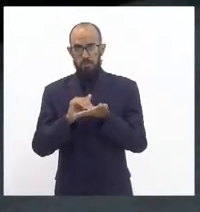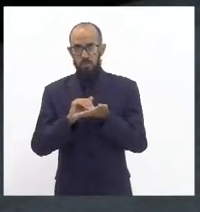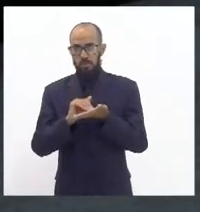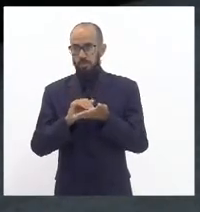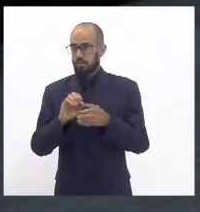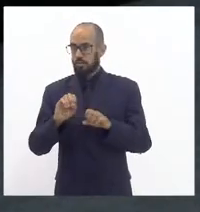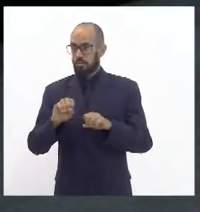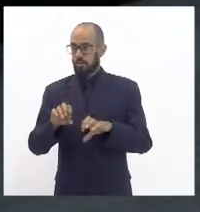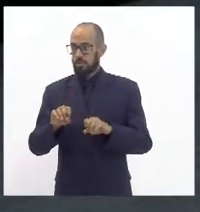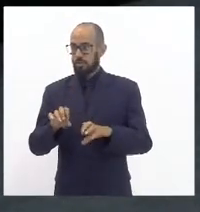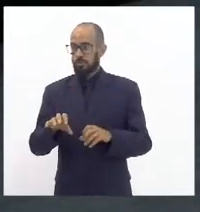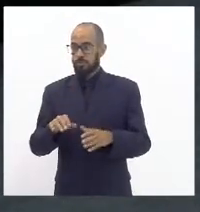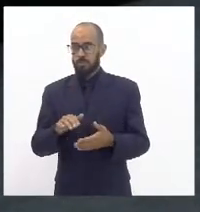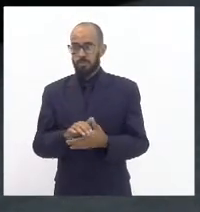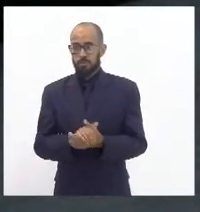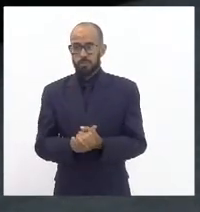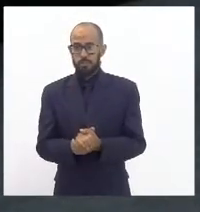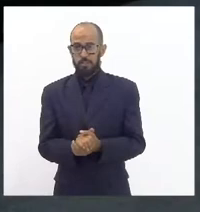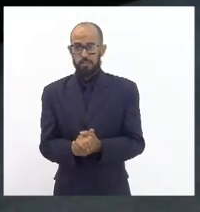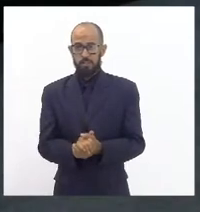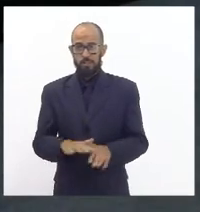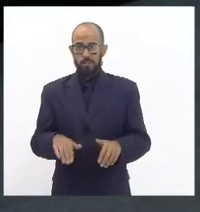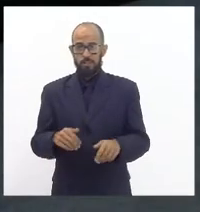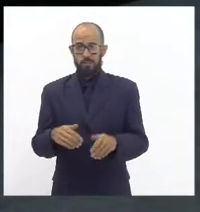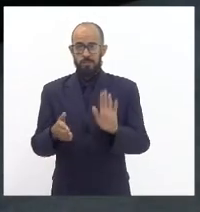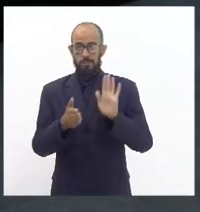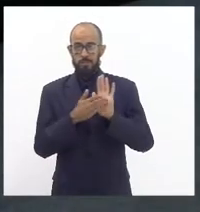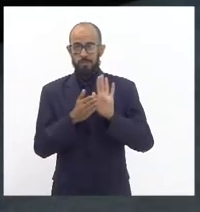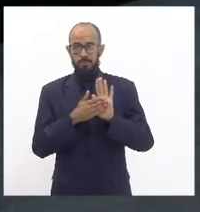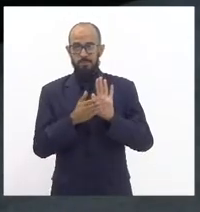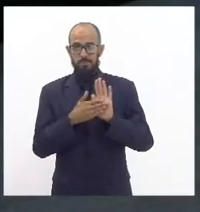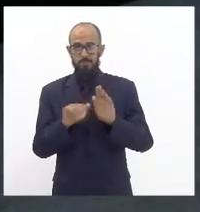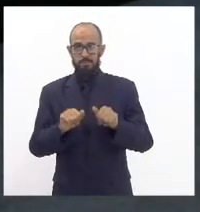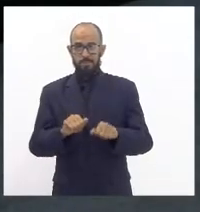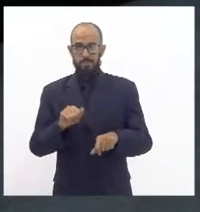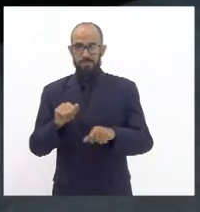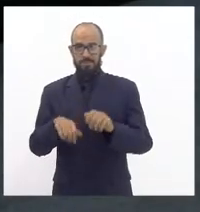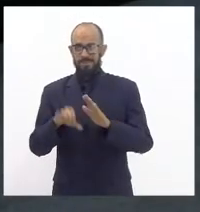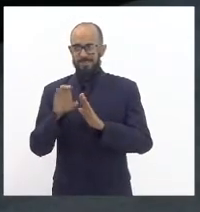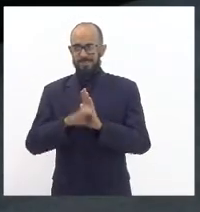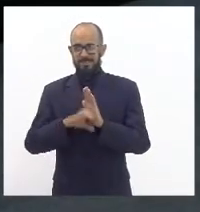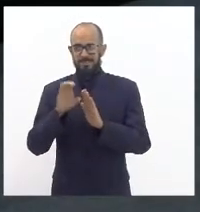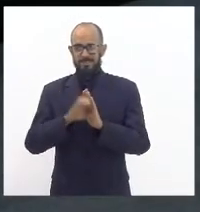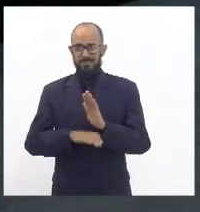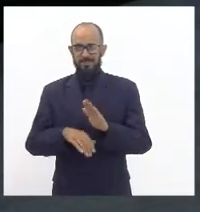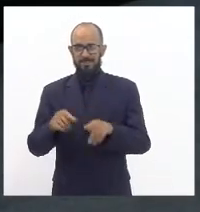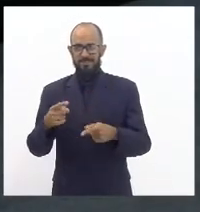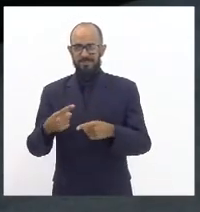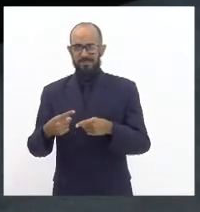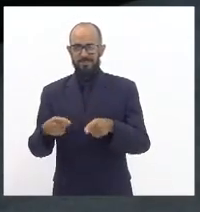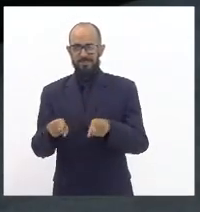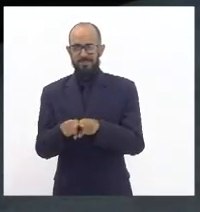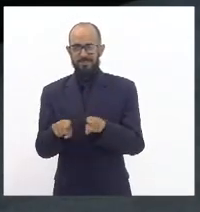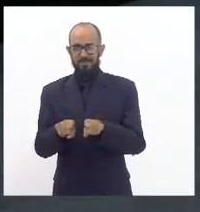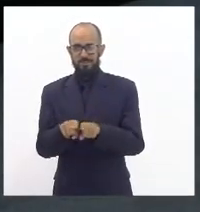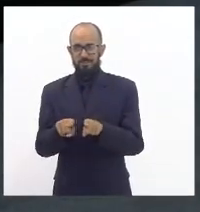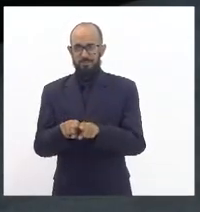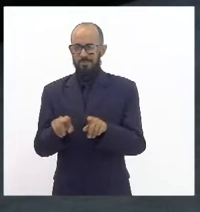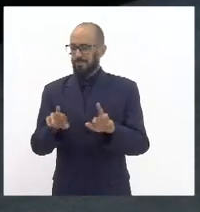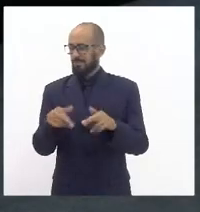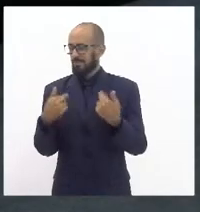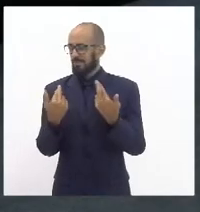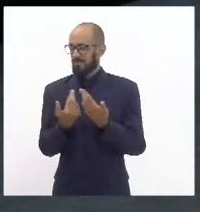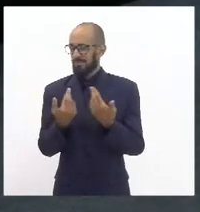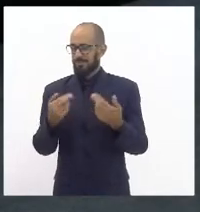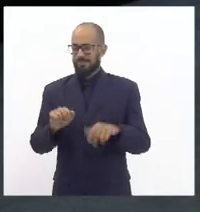apresentou Algumas propostas especificamente sobre essa questão do currículo ficamos de ter uma nova reunião para fechar o assunto